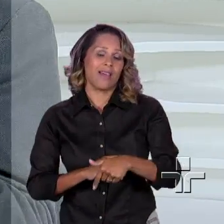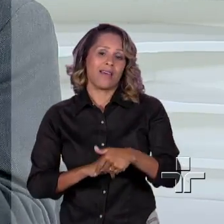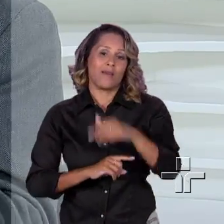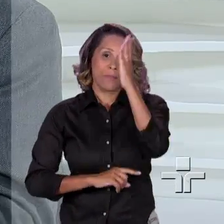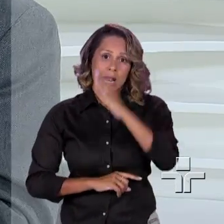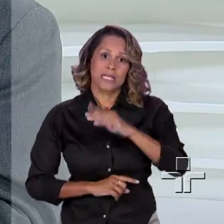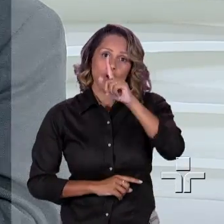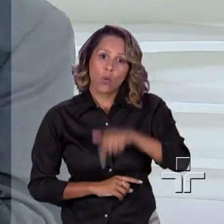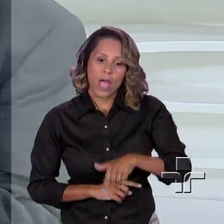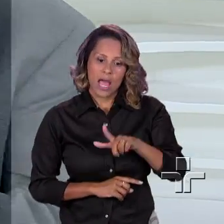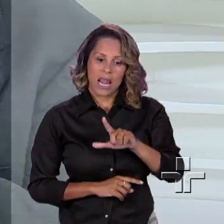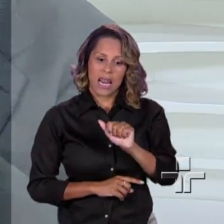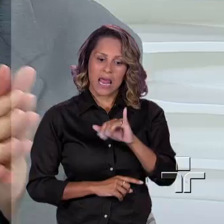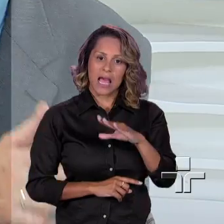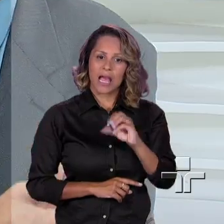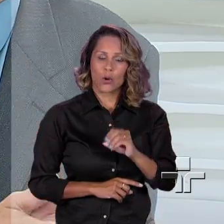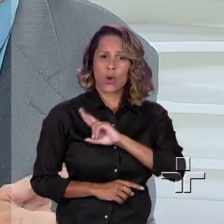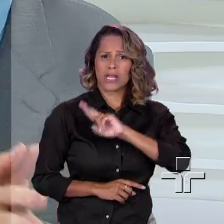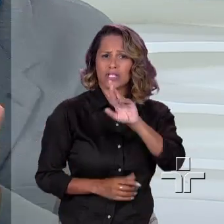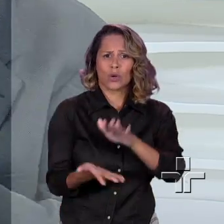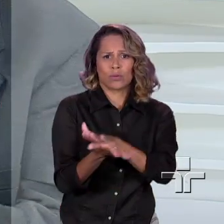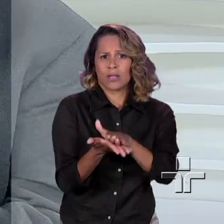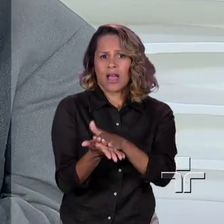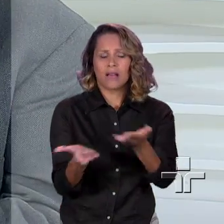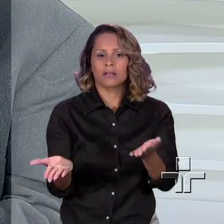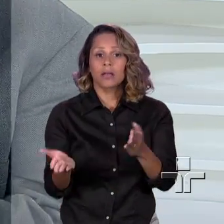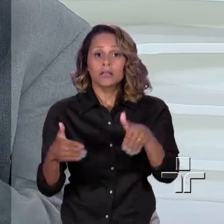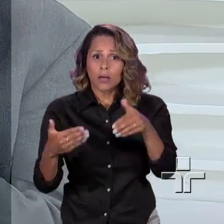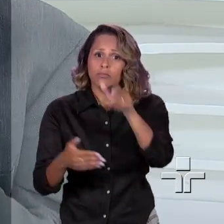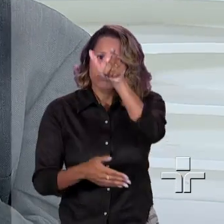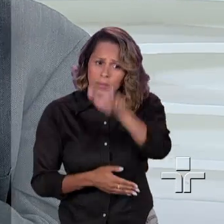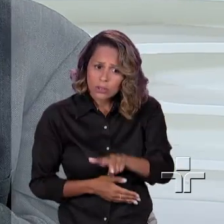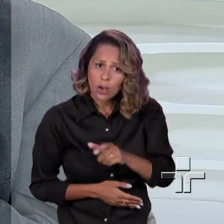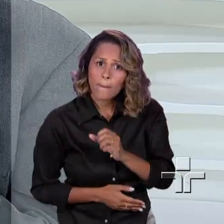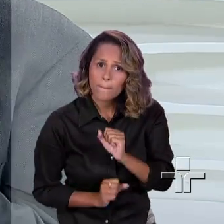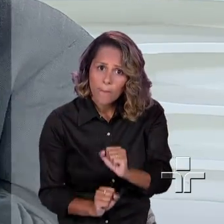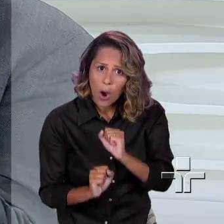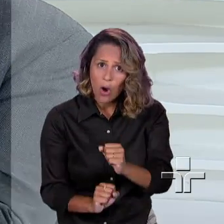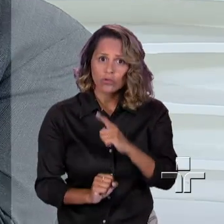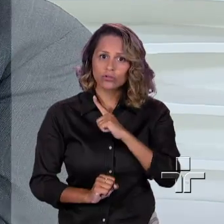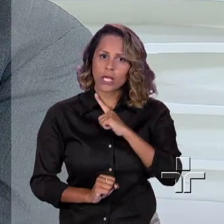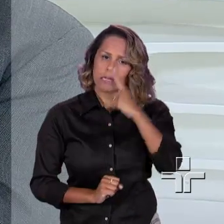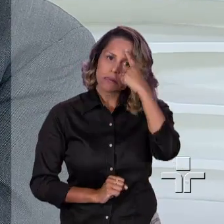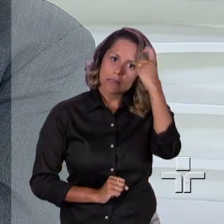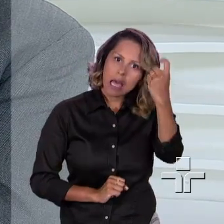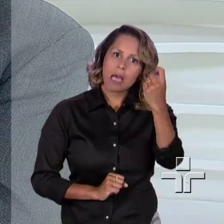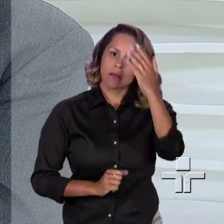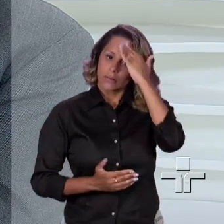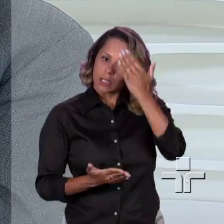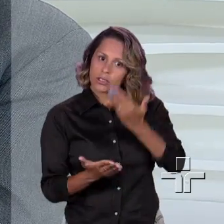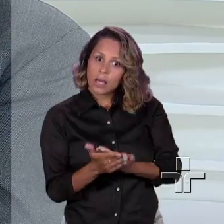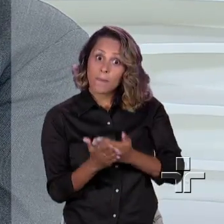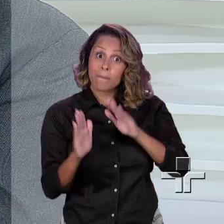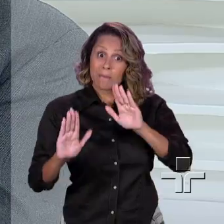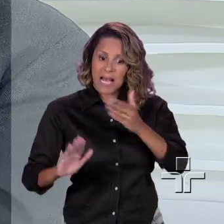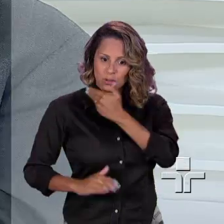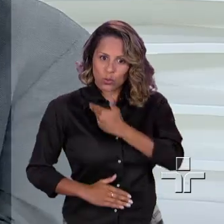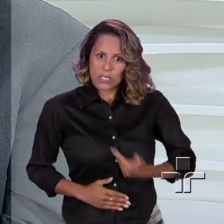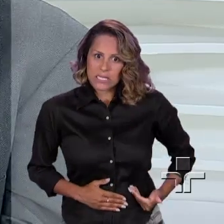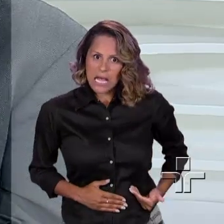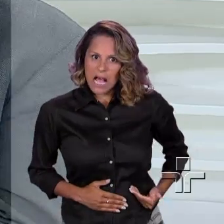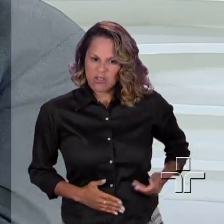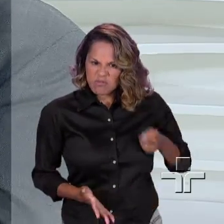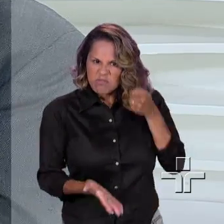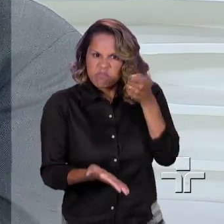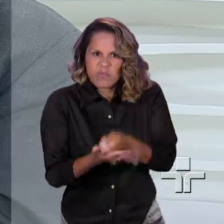é? Então, você pode ter a sua crença, suas ideias, mas o Estado não tem que impor a sua moralidade na sua sociedade.